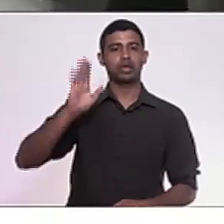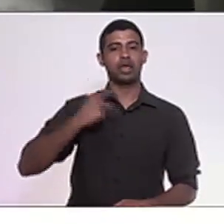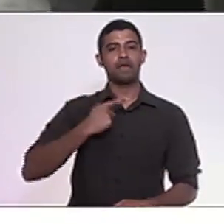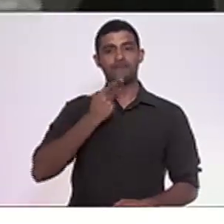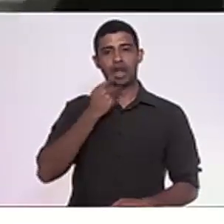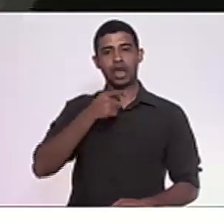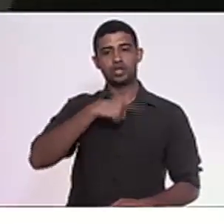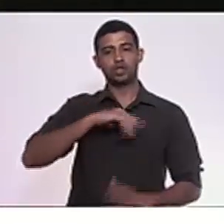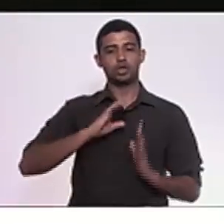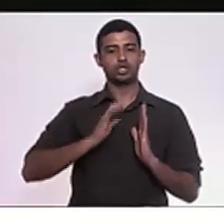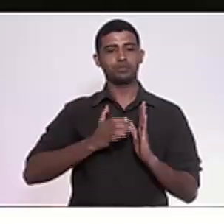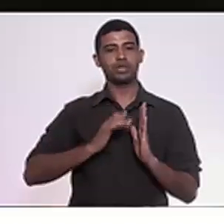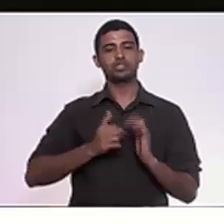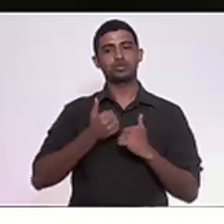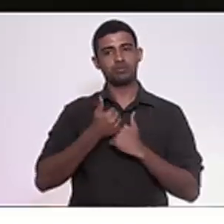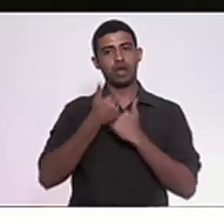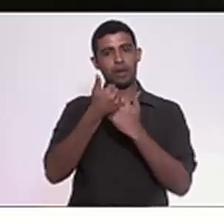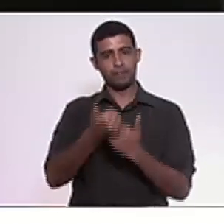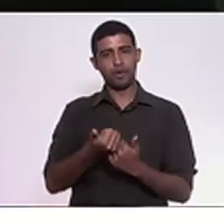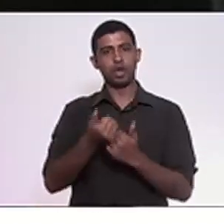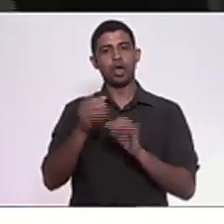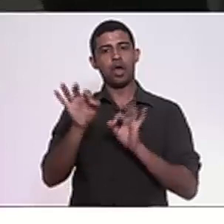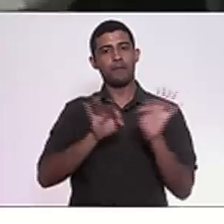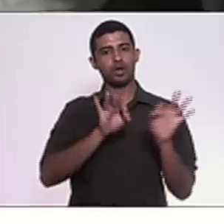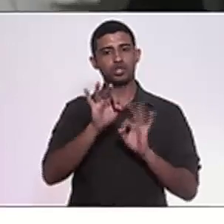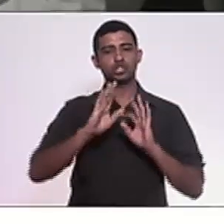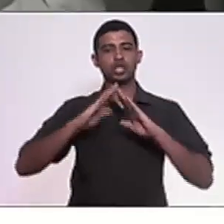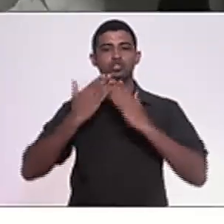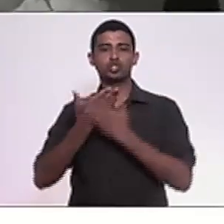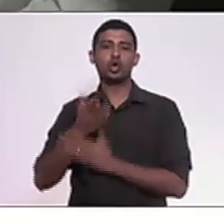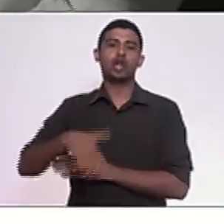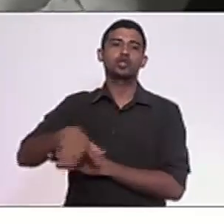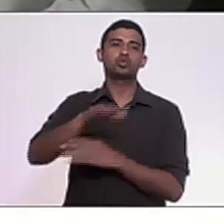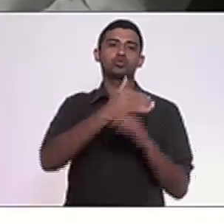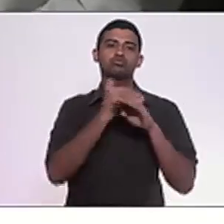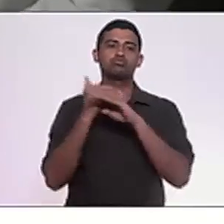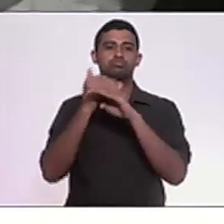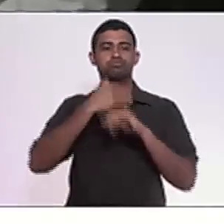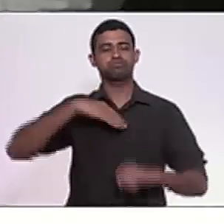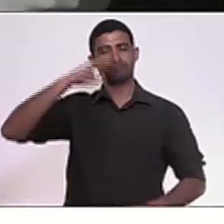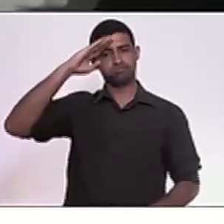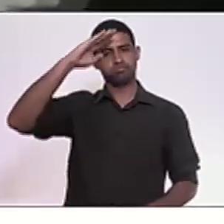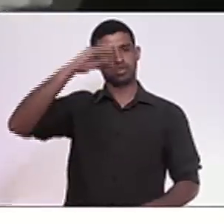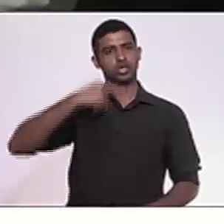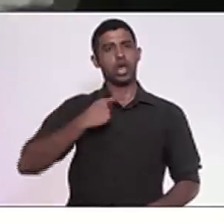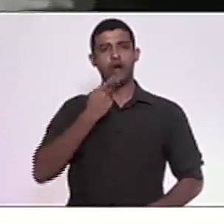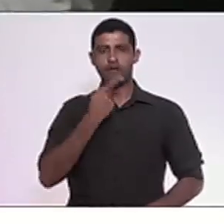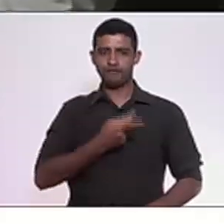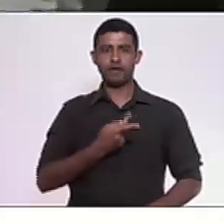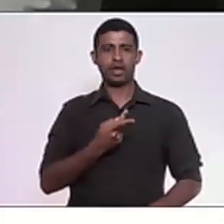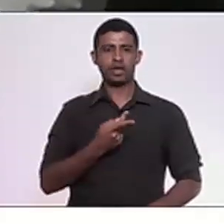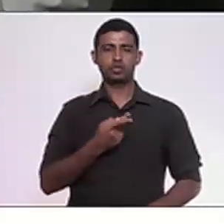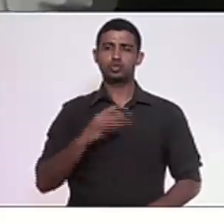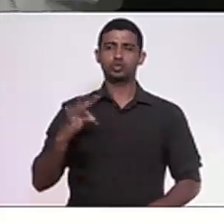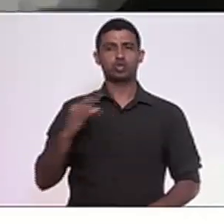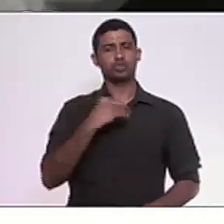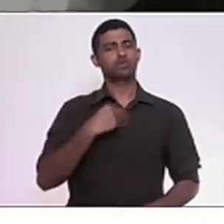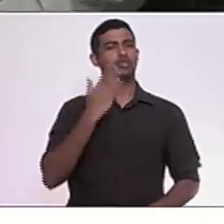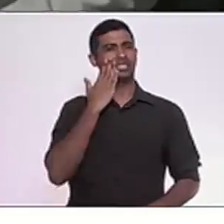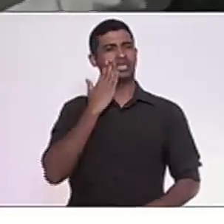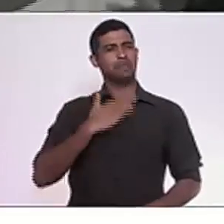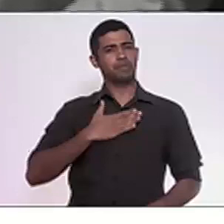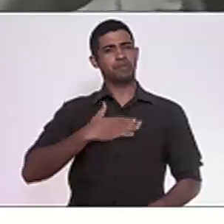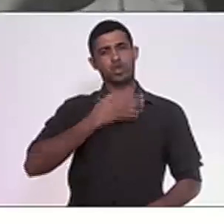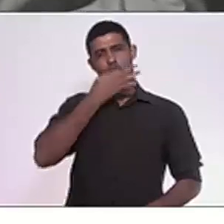favorável ao projeto de militarização das escolas e afirmo isso é todos sabem do meu posicionamento